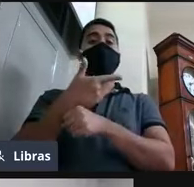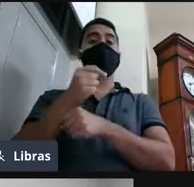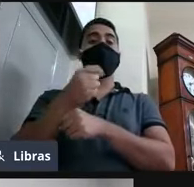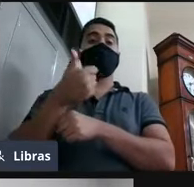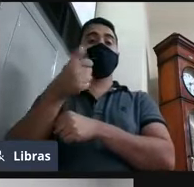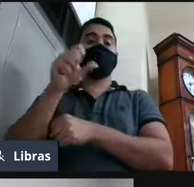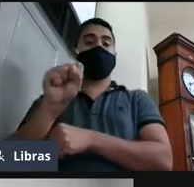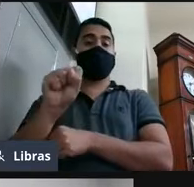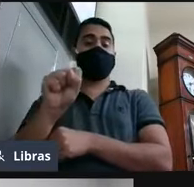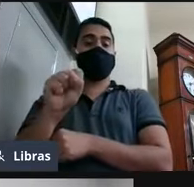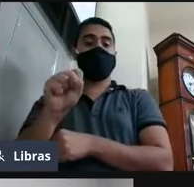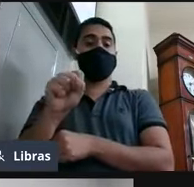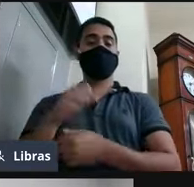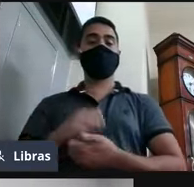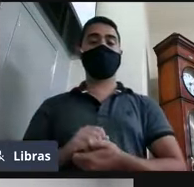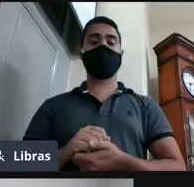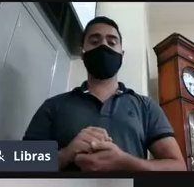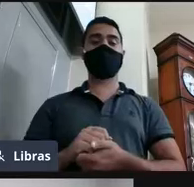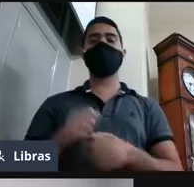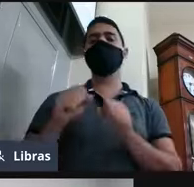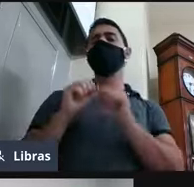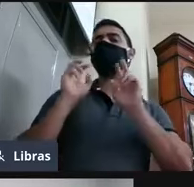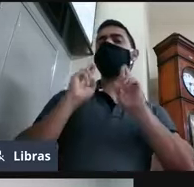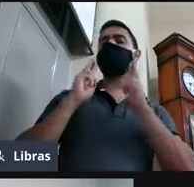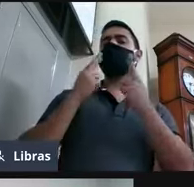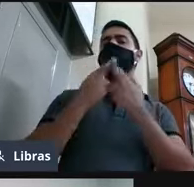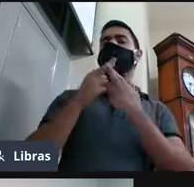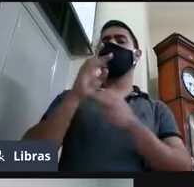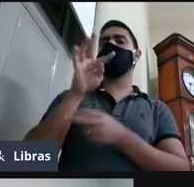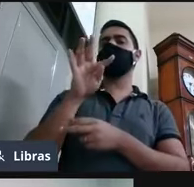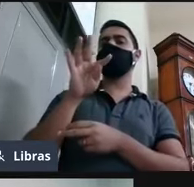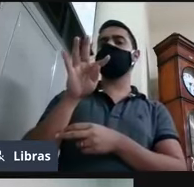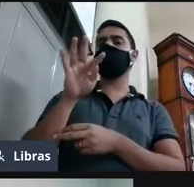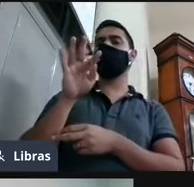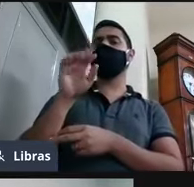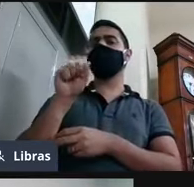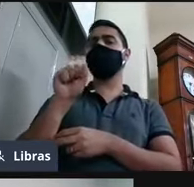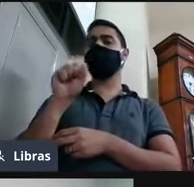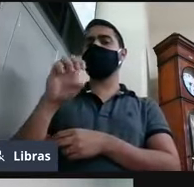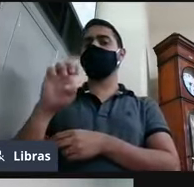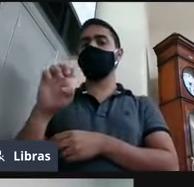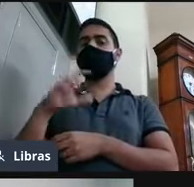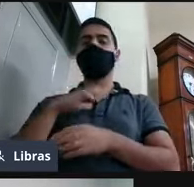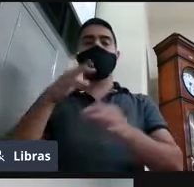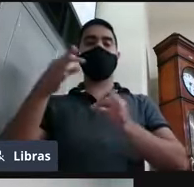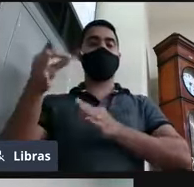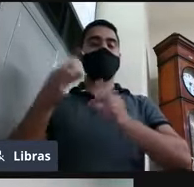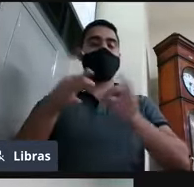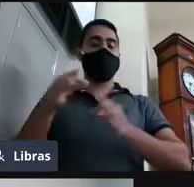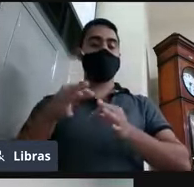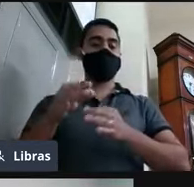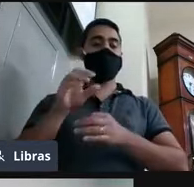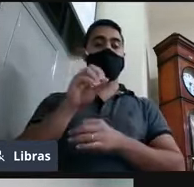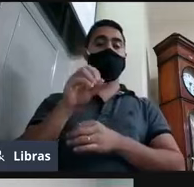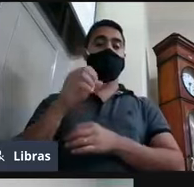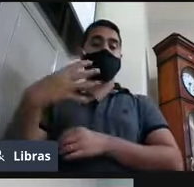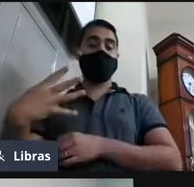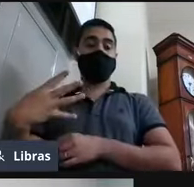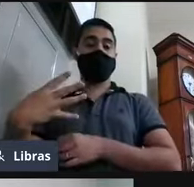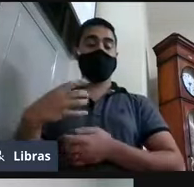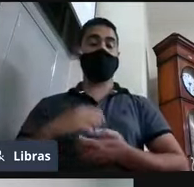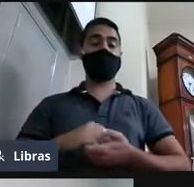2018, emitido pela sessão plenária do TCE. Aí tem o projeto de resolução